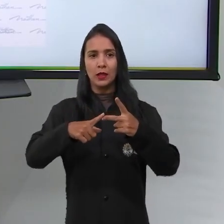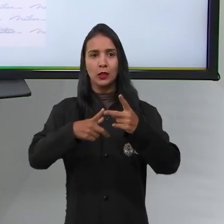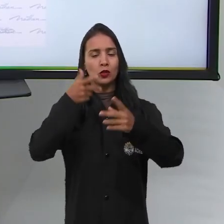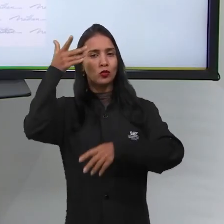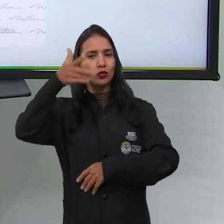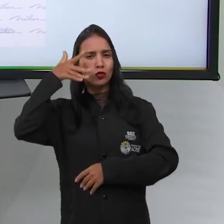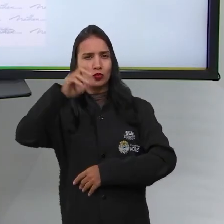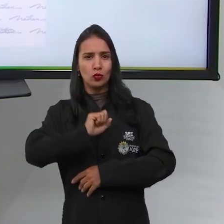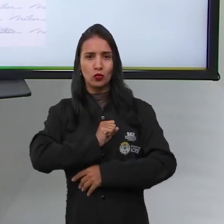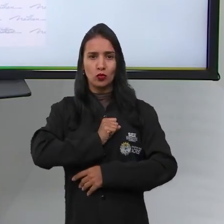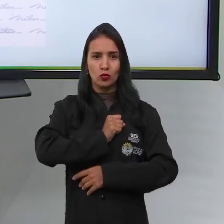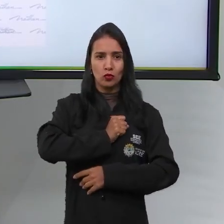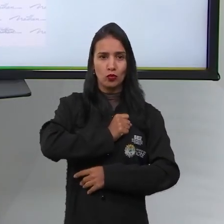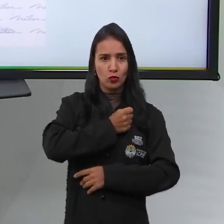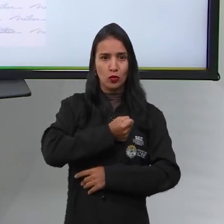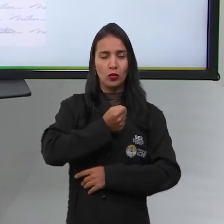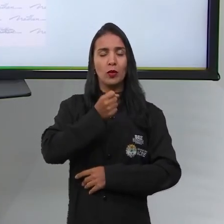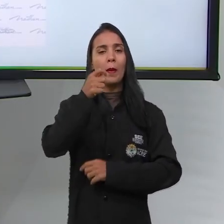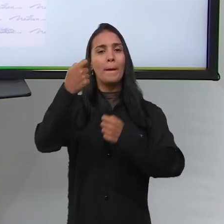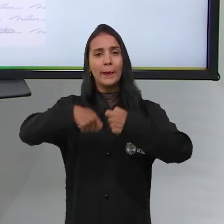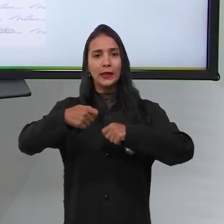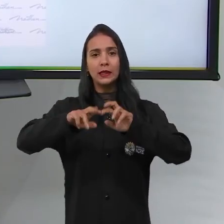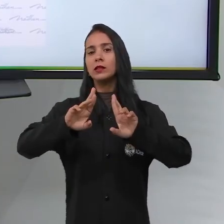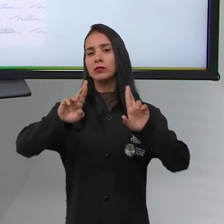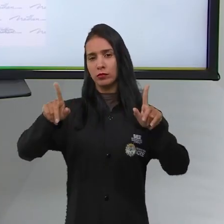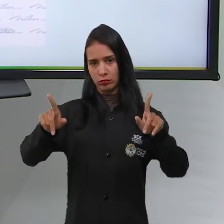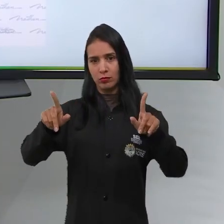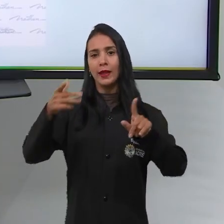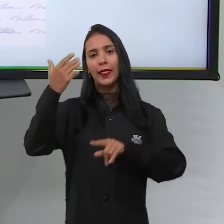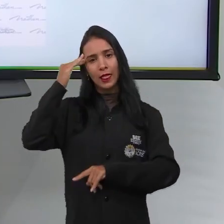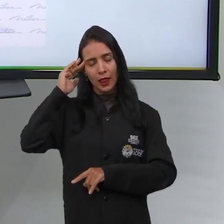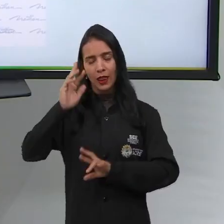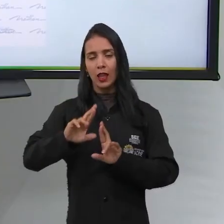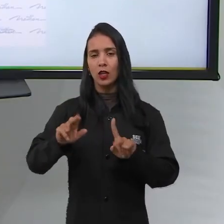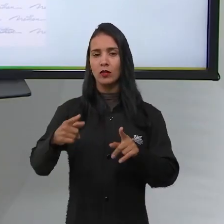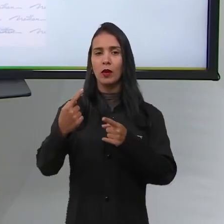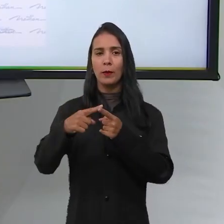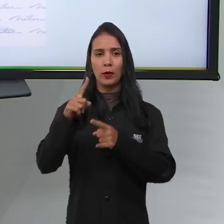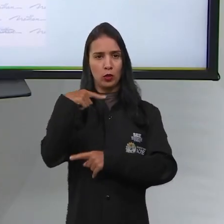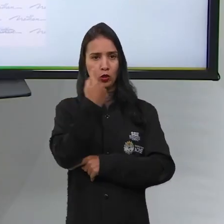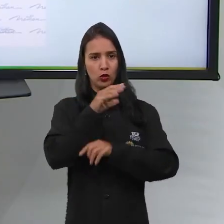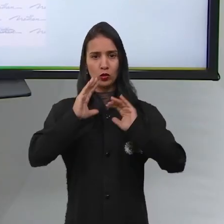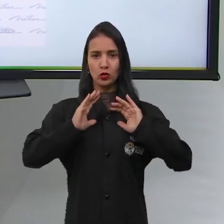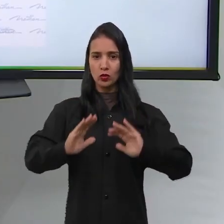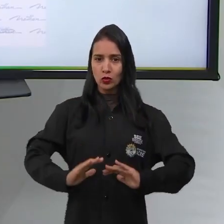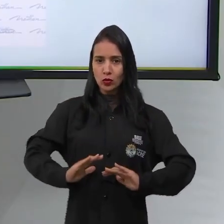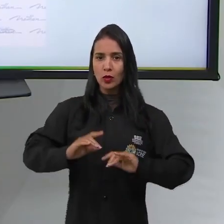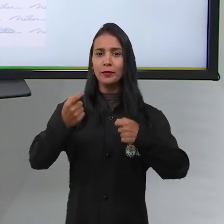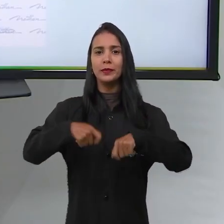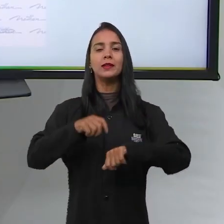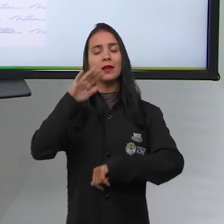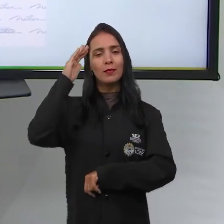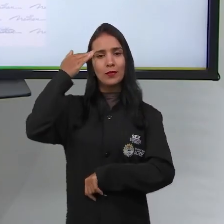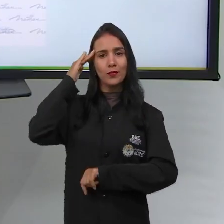temáticas essenciais para a vida em comunidade, para o exercício da cidadania, para que você compreenda como se